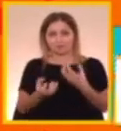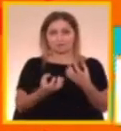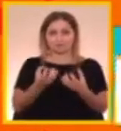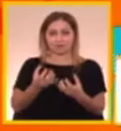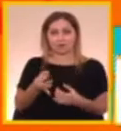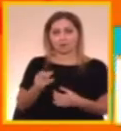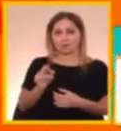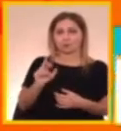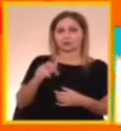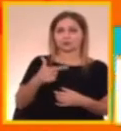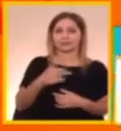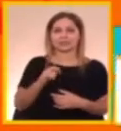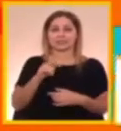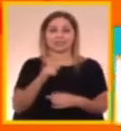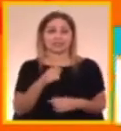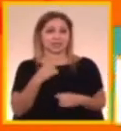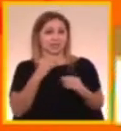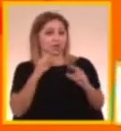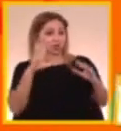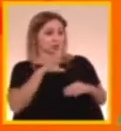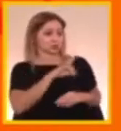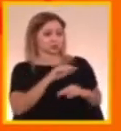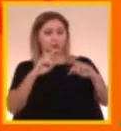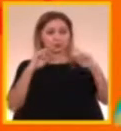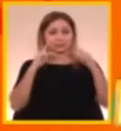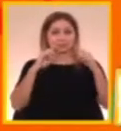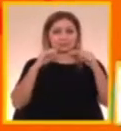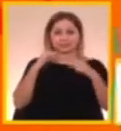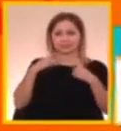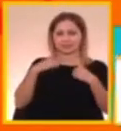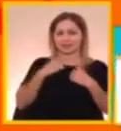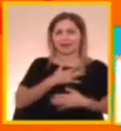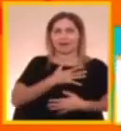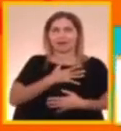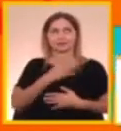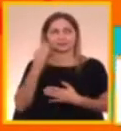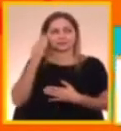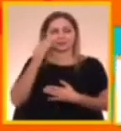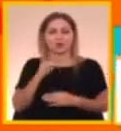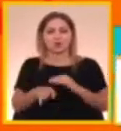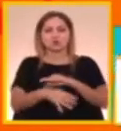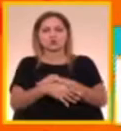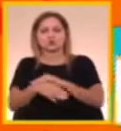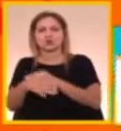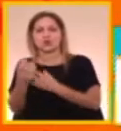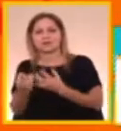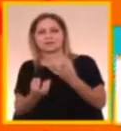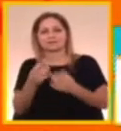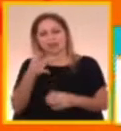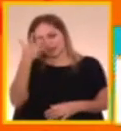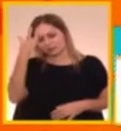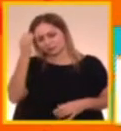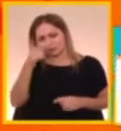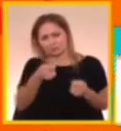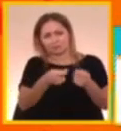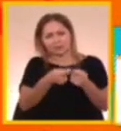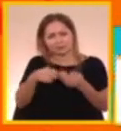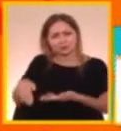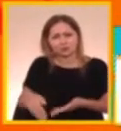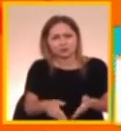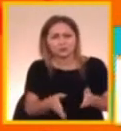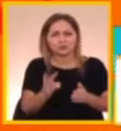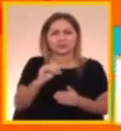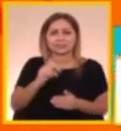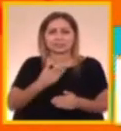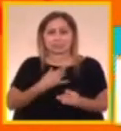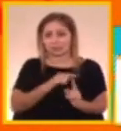Lisboa comi sardinhas e aqui já senti saudade do choco frito em Setúbal e mesmo à beira do Sado. Eu tinha de